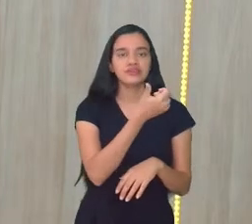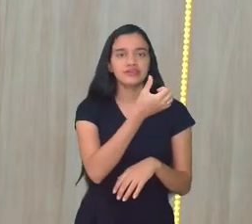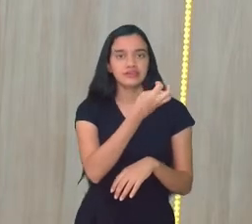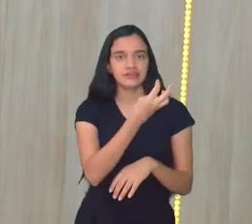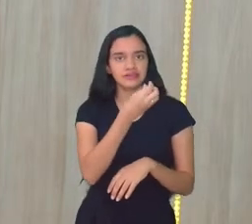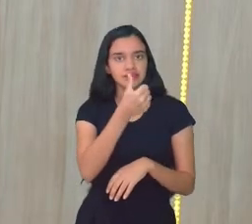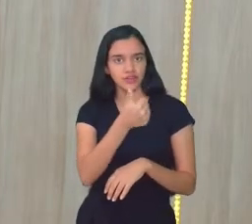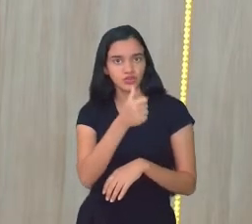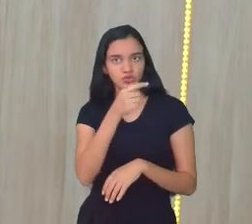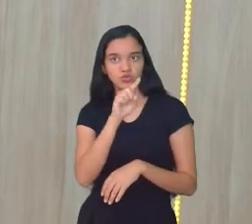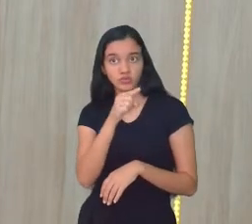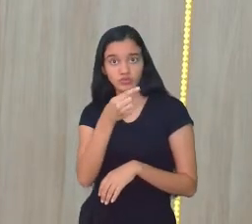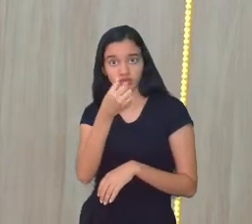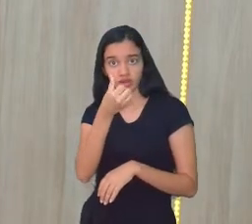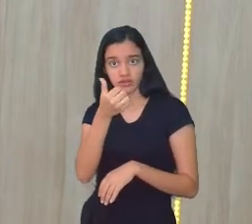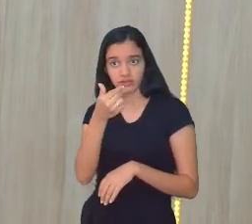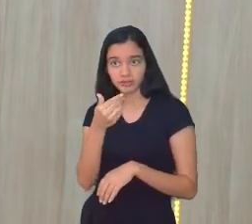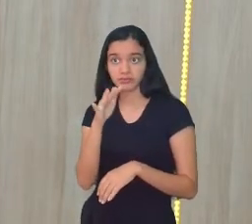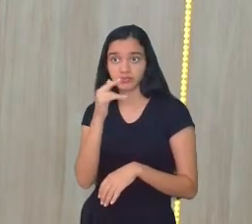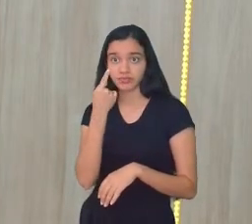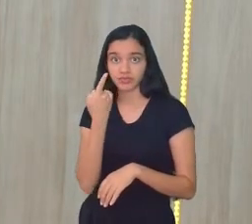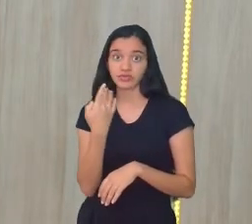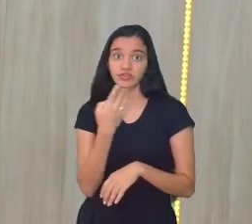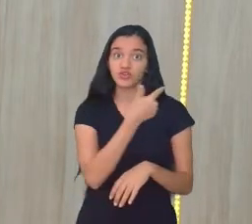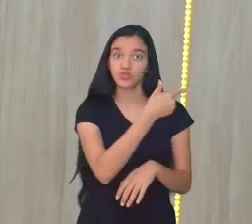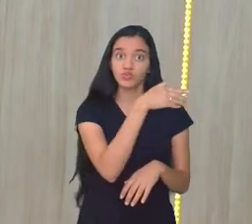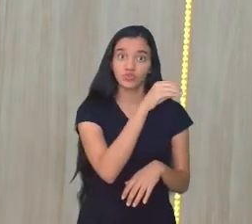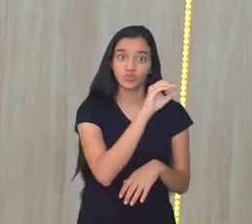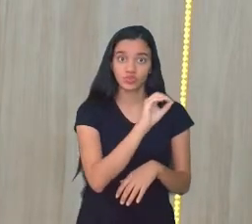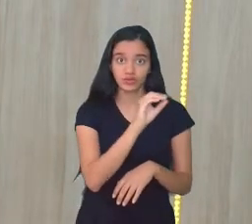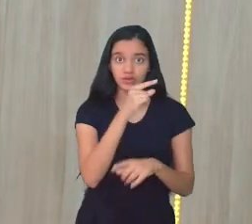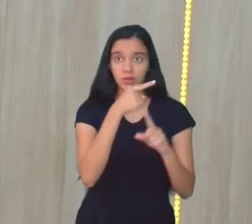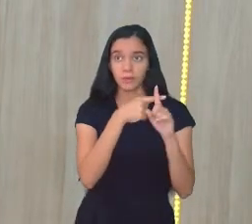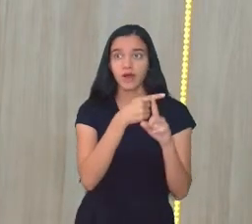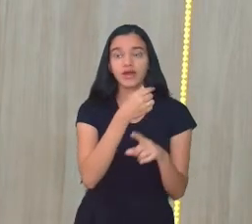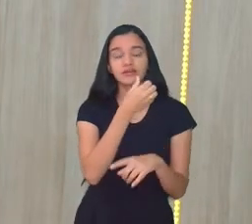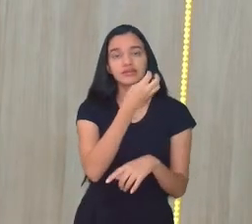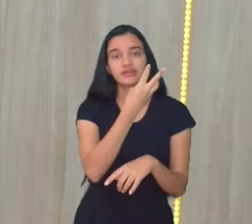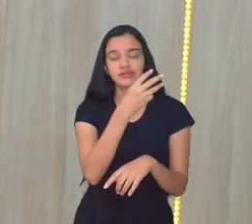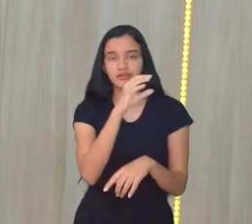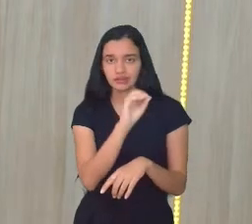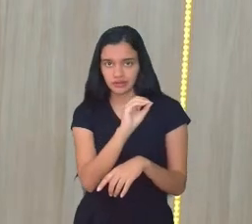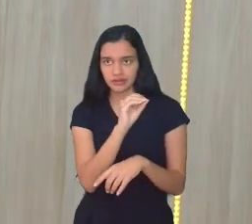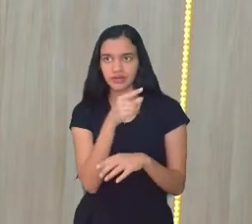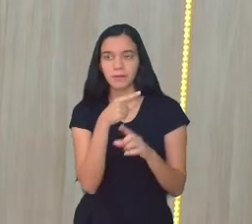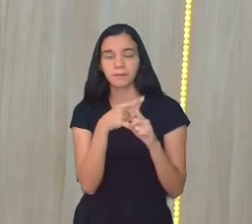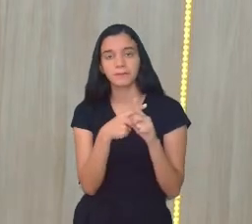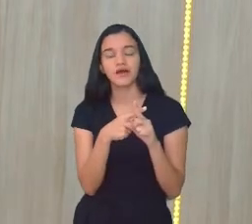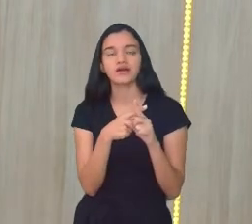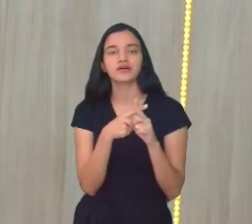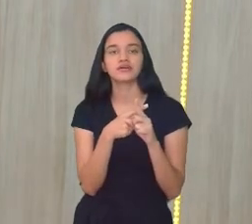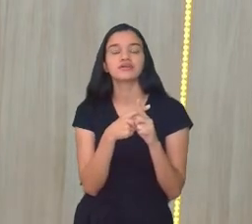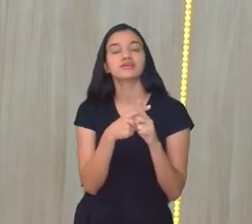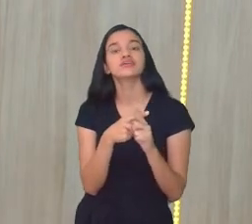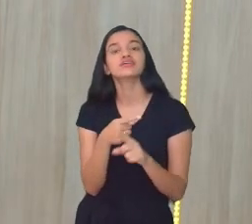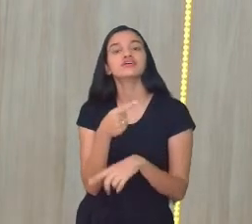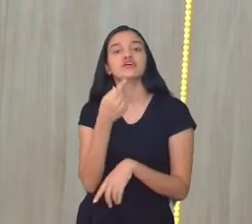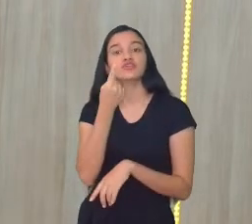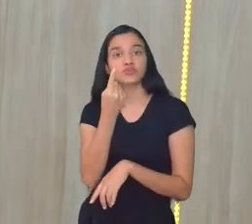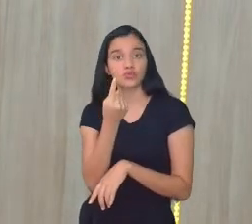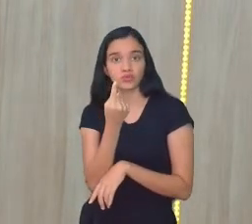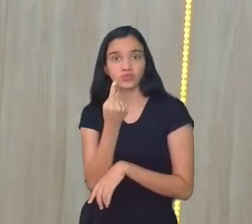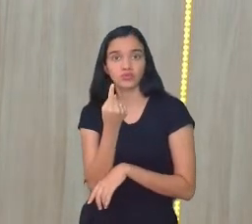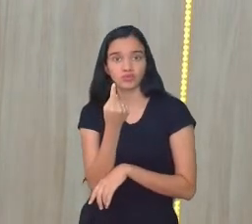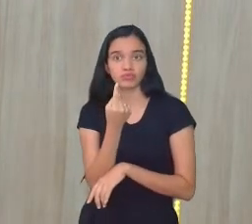231 são duas centenas, 200. 31, 30. Três dezenas,